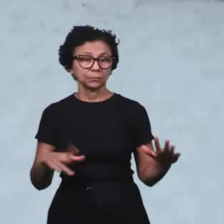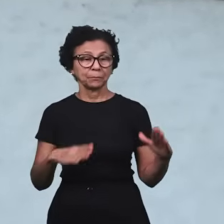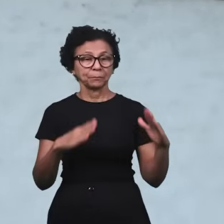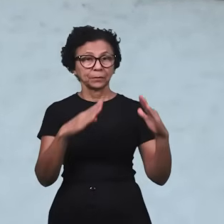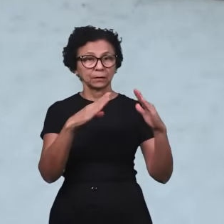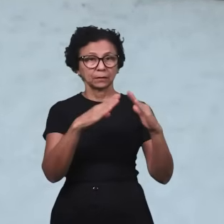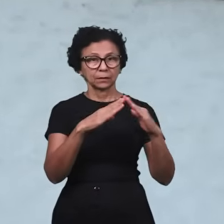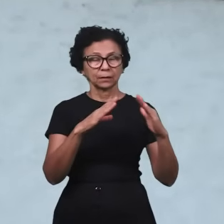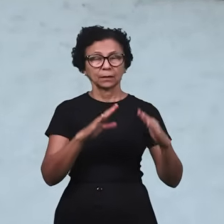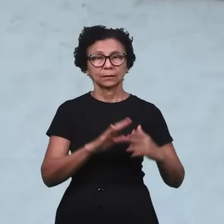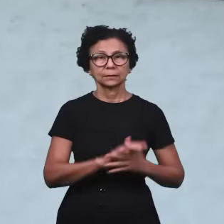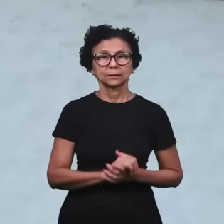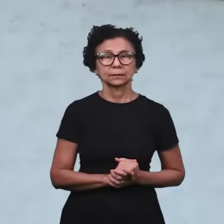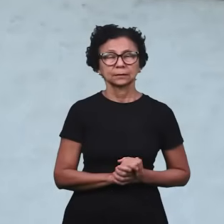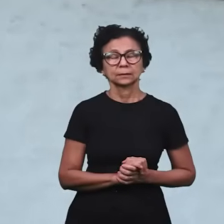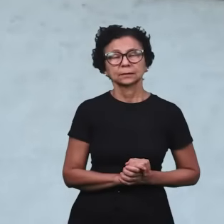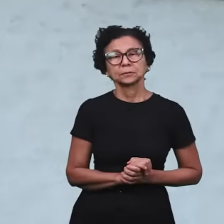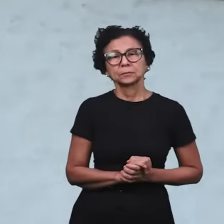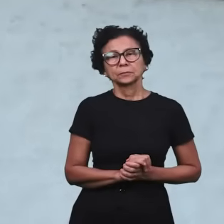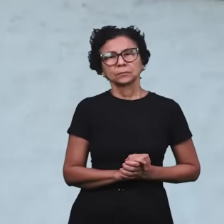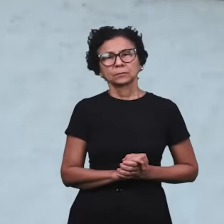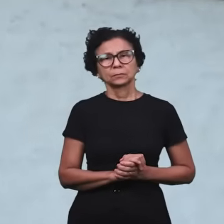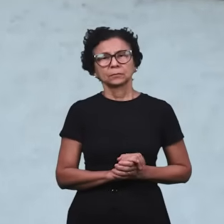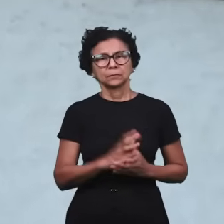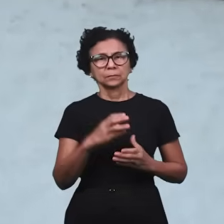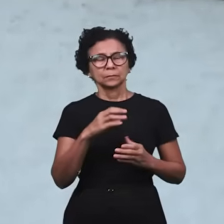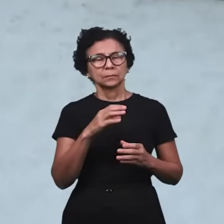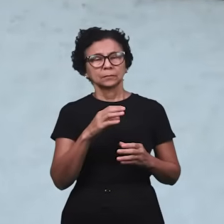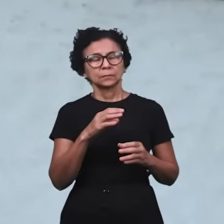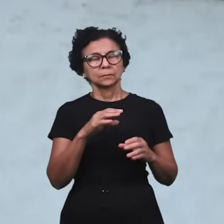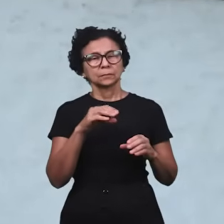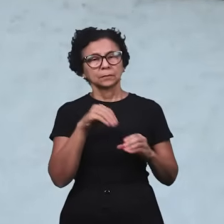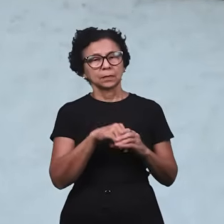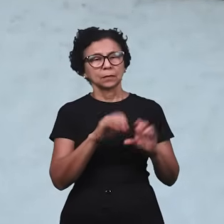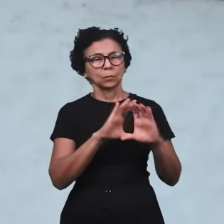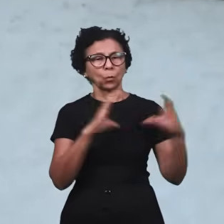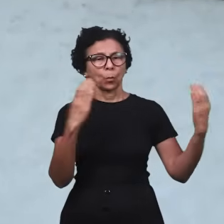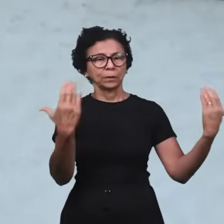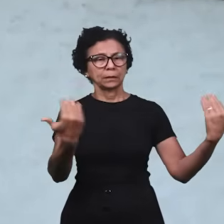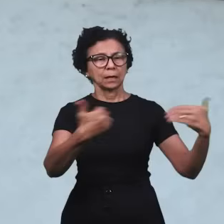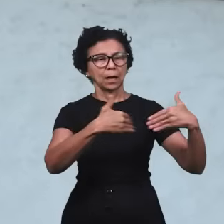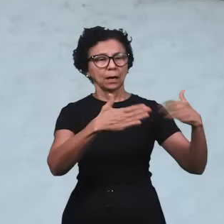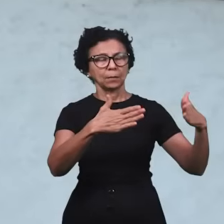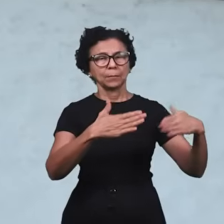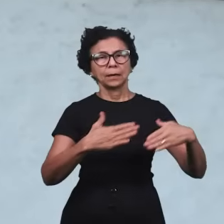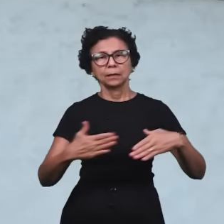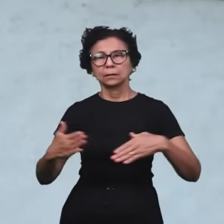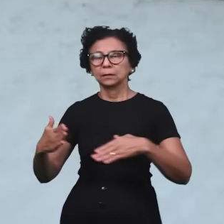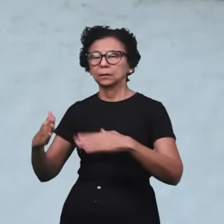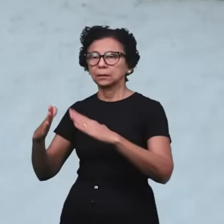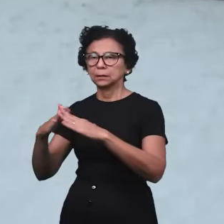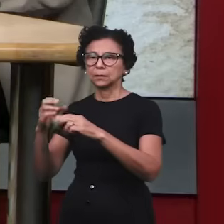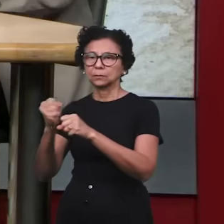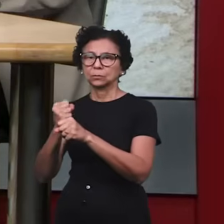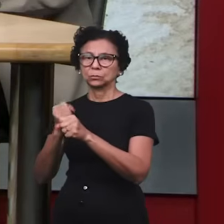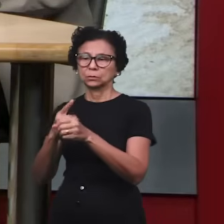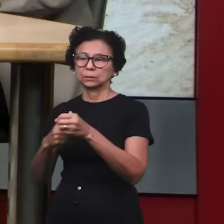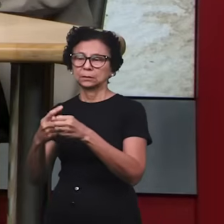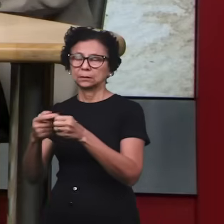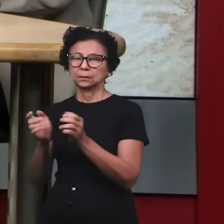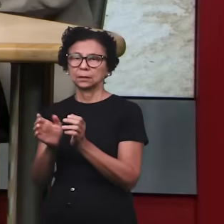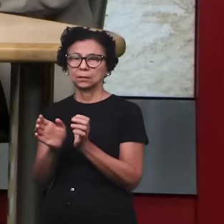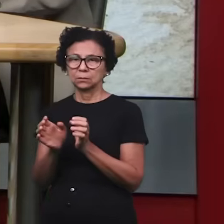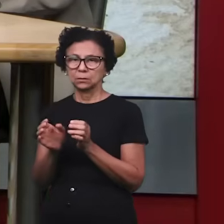diferença entre casas estabelecidas em cidades muradas e cidades que não eram muradas. E o ponto que a